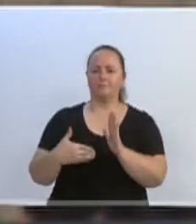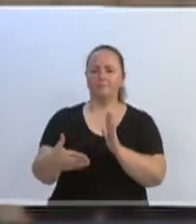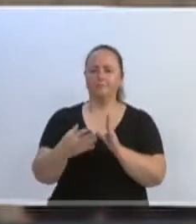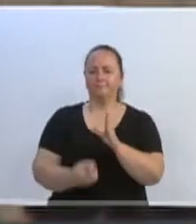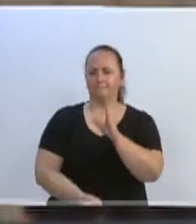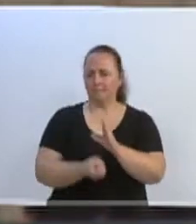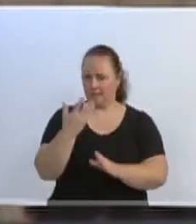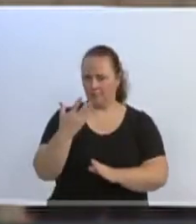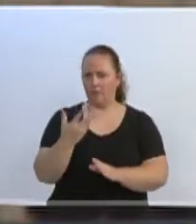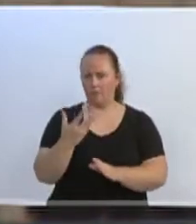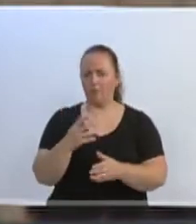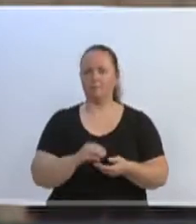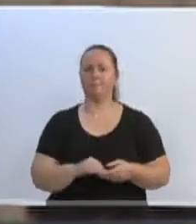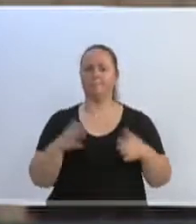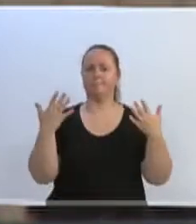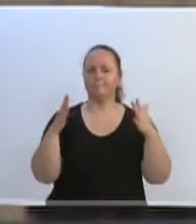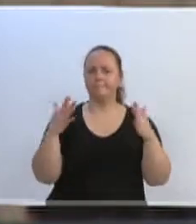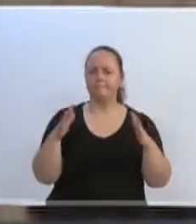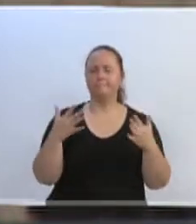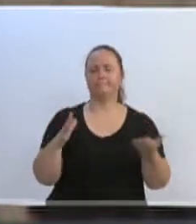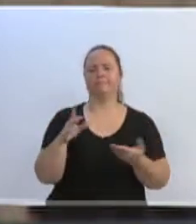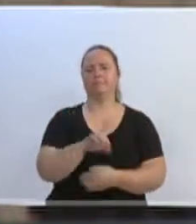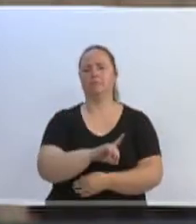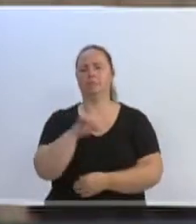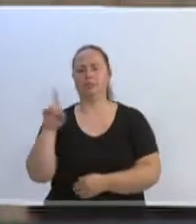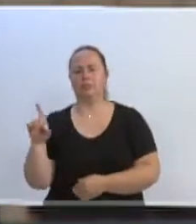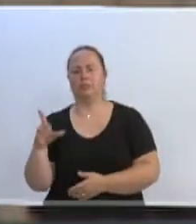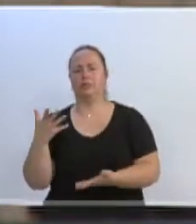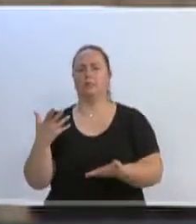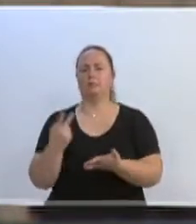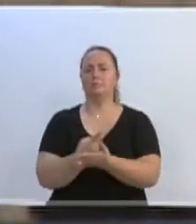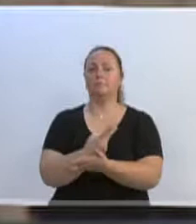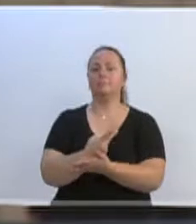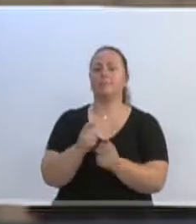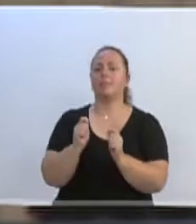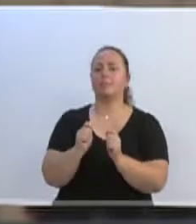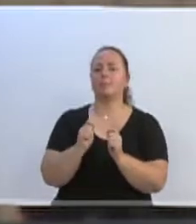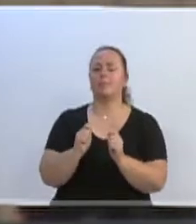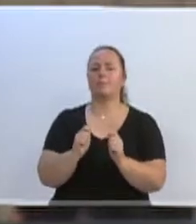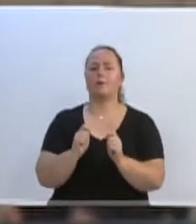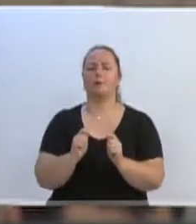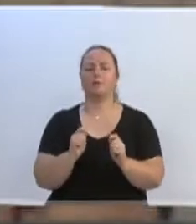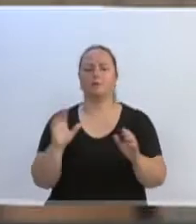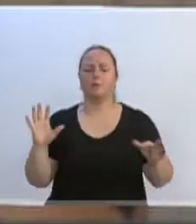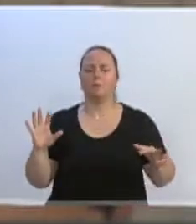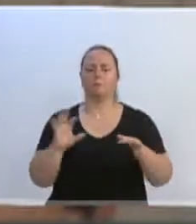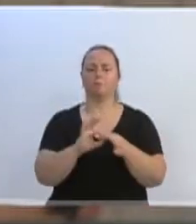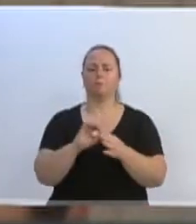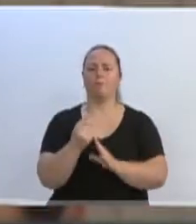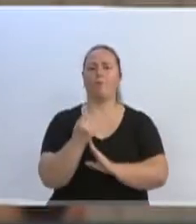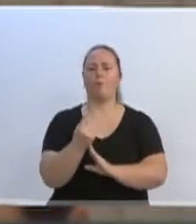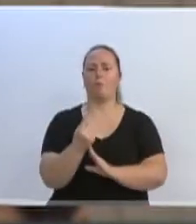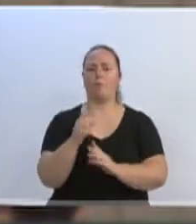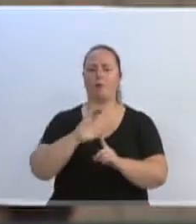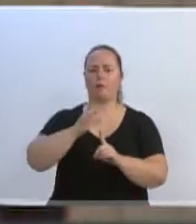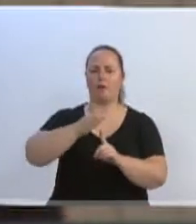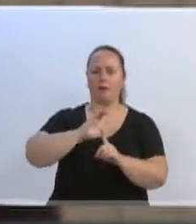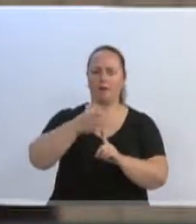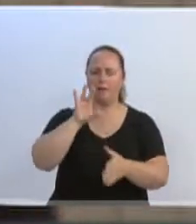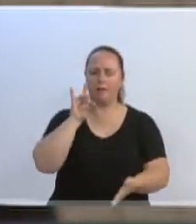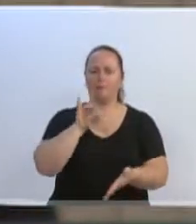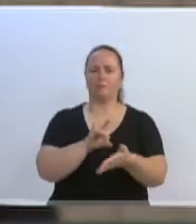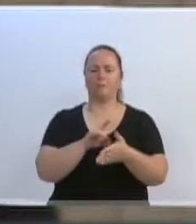para celebrar determinada data eventualmente podemos consolidar tudo uma vez só para se ter um calendário oficial do